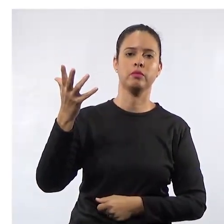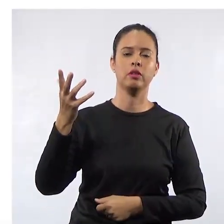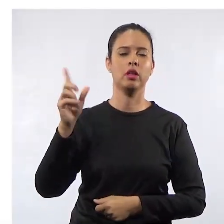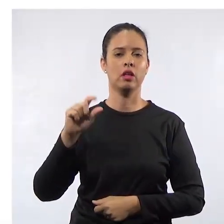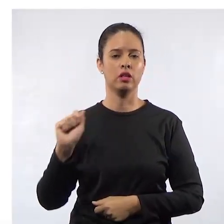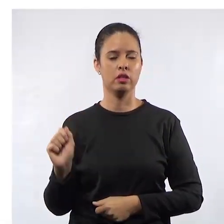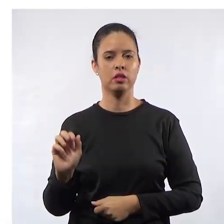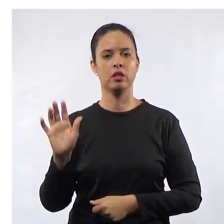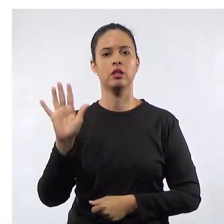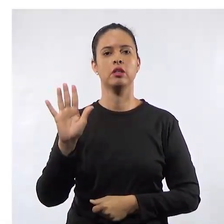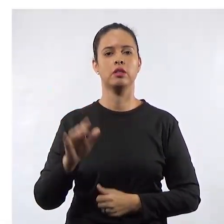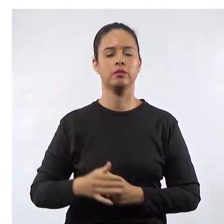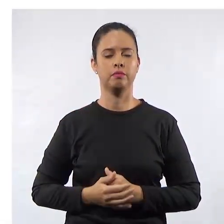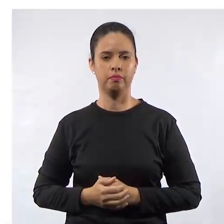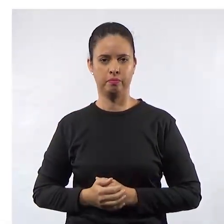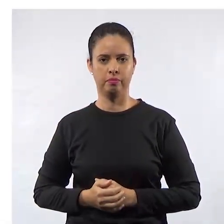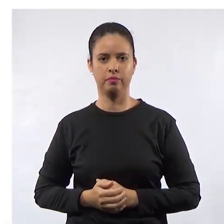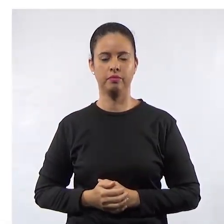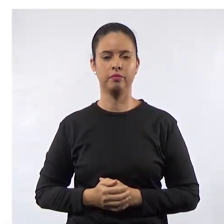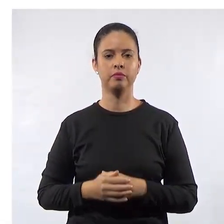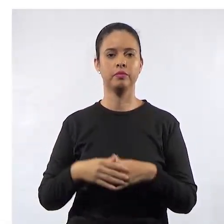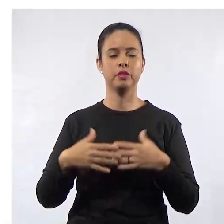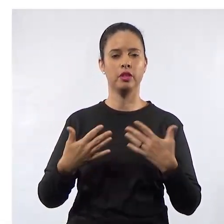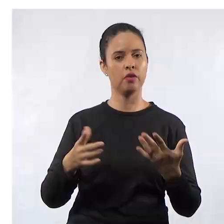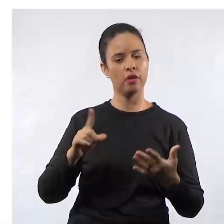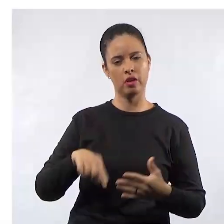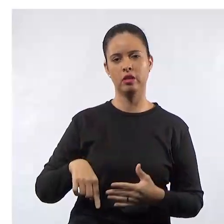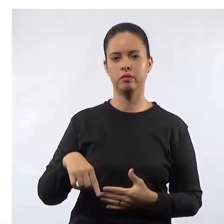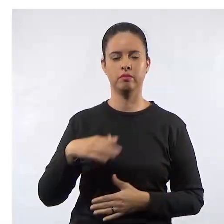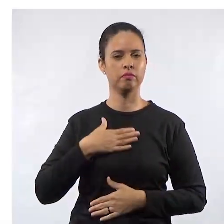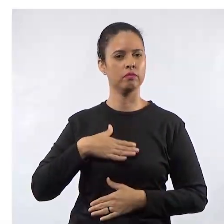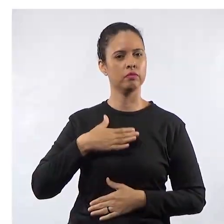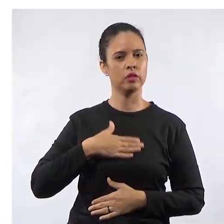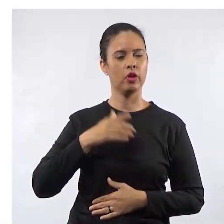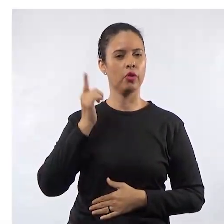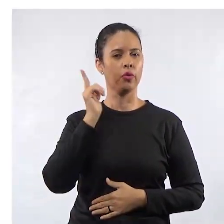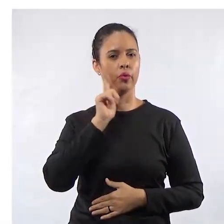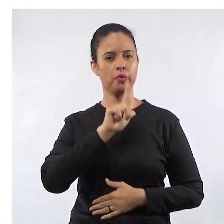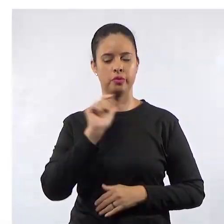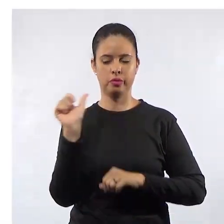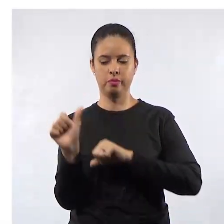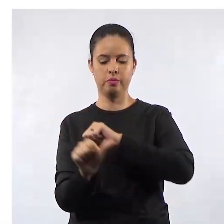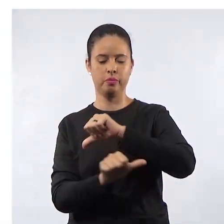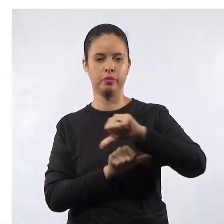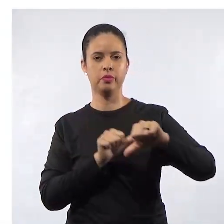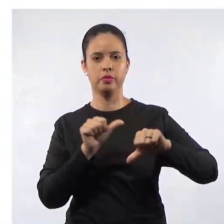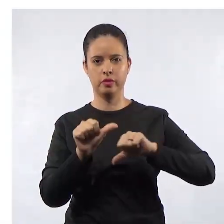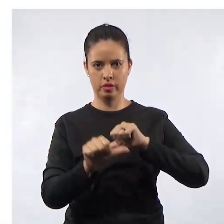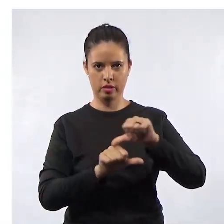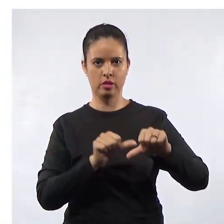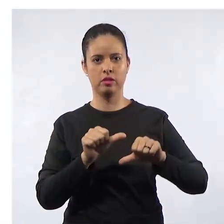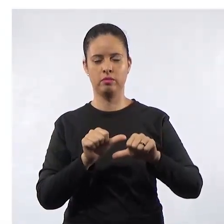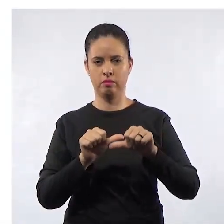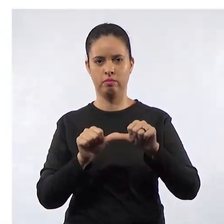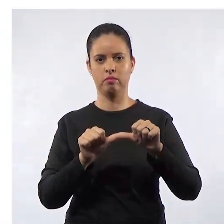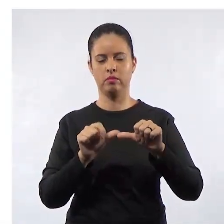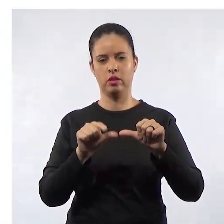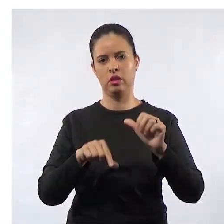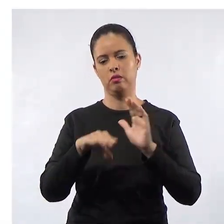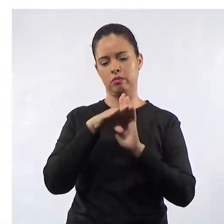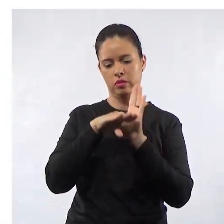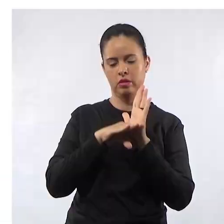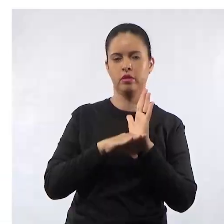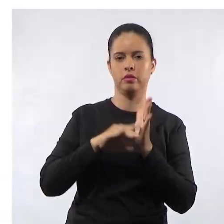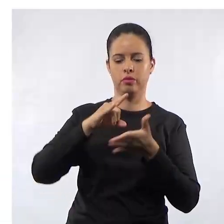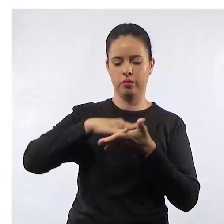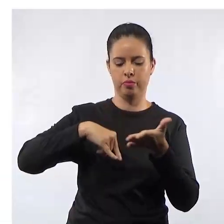que as torne excessivamente onerosas. Então, é bem tranquilo aí que seja possível fazer a modificação de uma